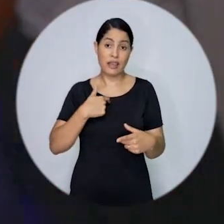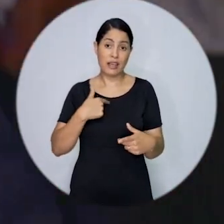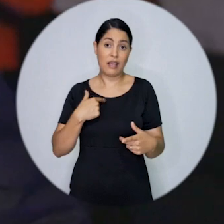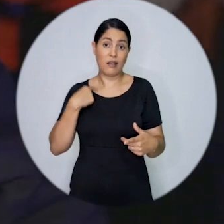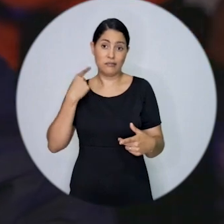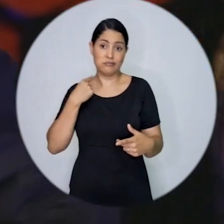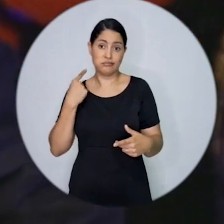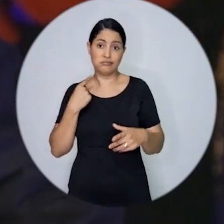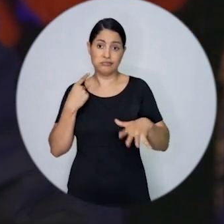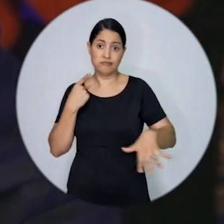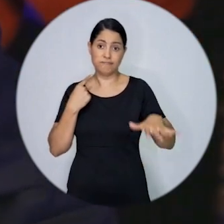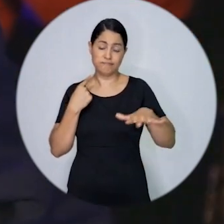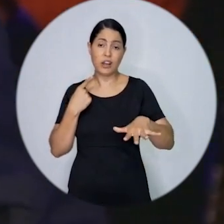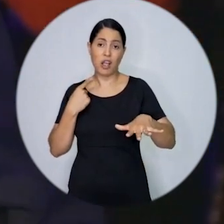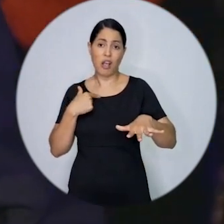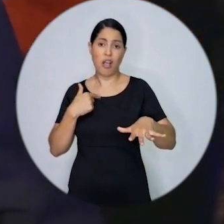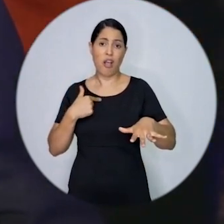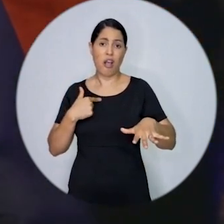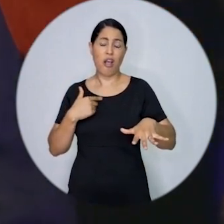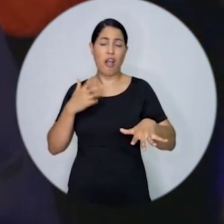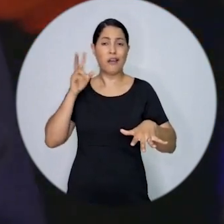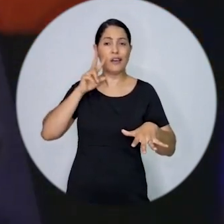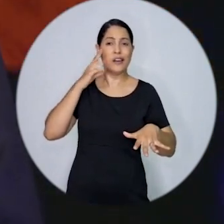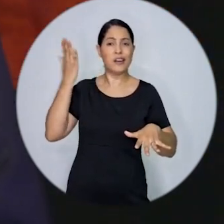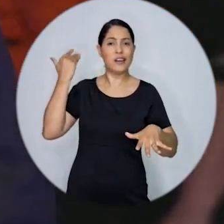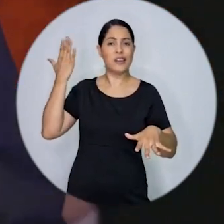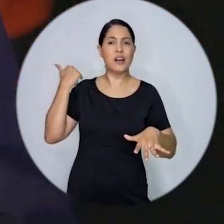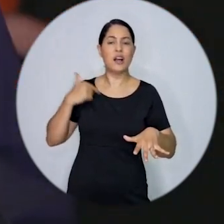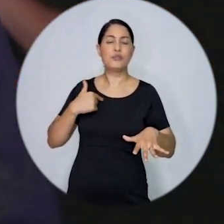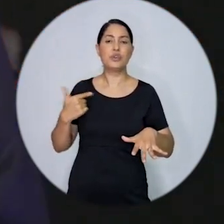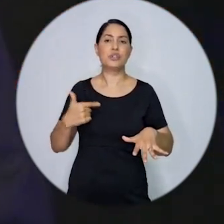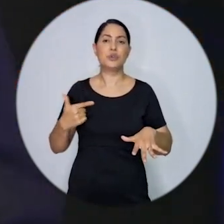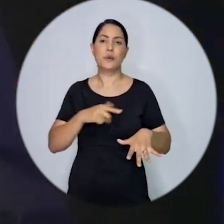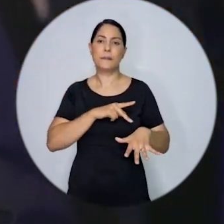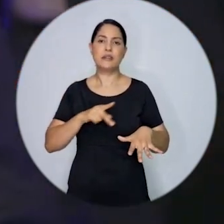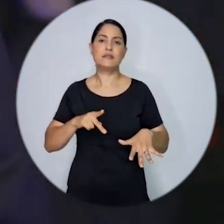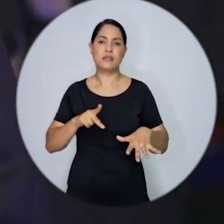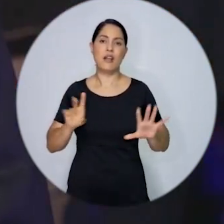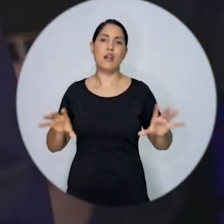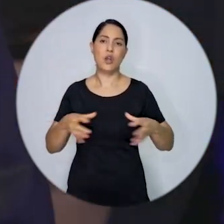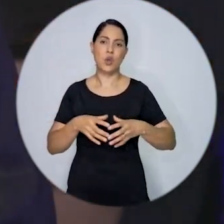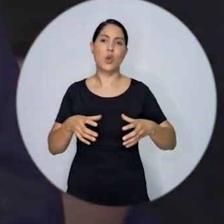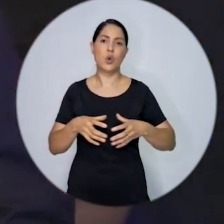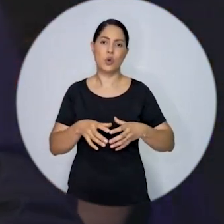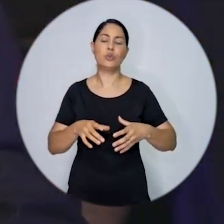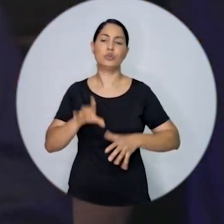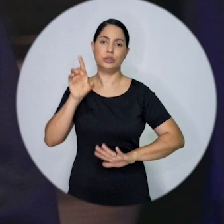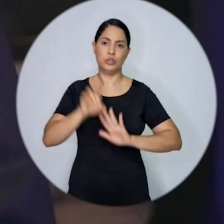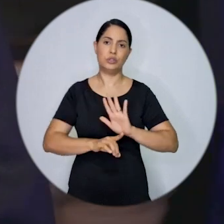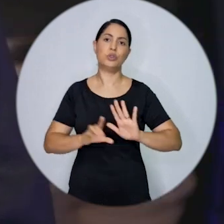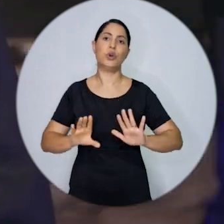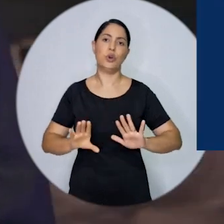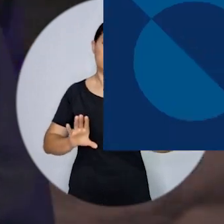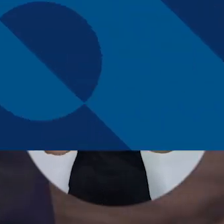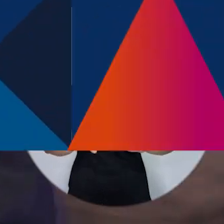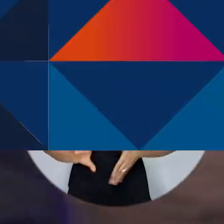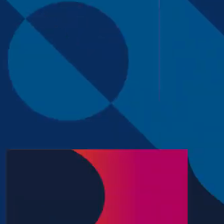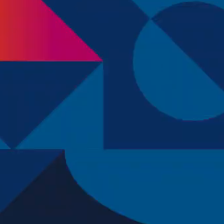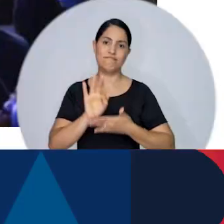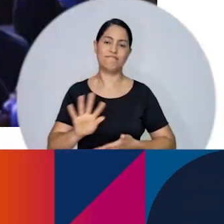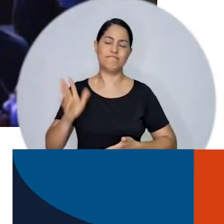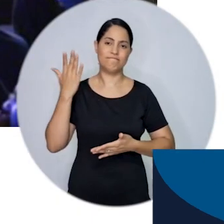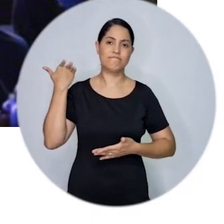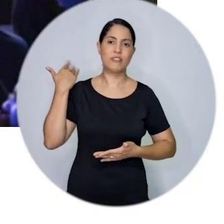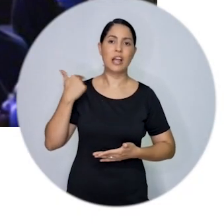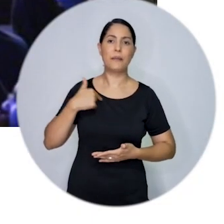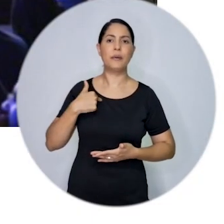advocacia. Eu tenho história dentro da ordem, fui vice-presidente, fui presidente seccional, fui diretor do Conselho Federal.